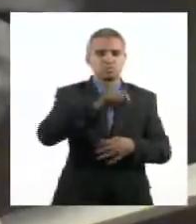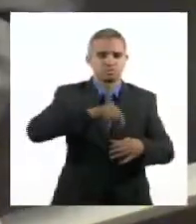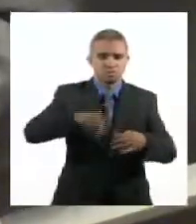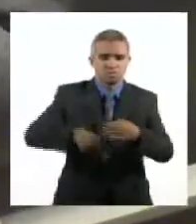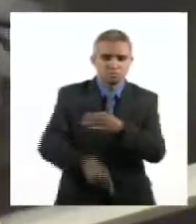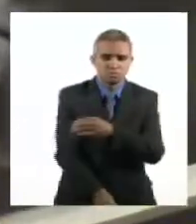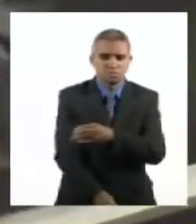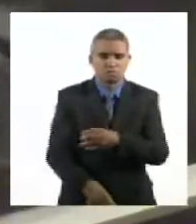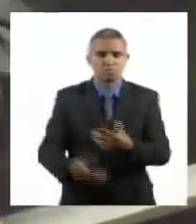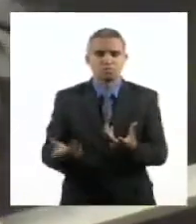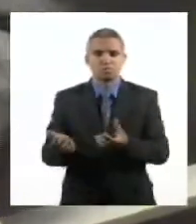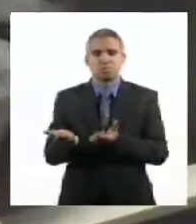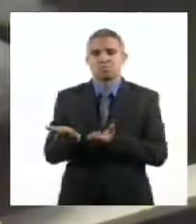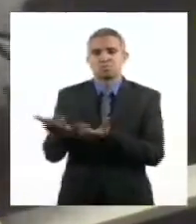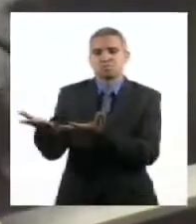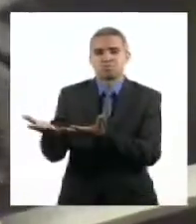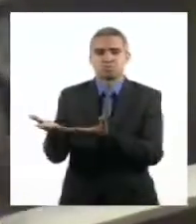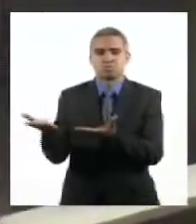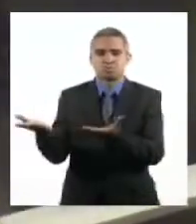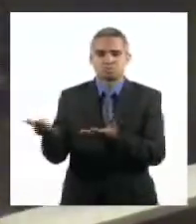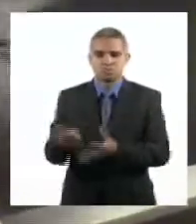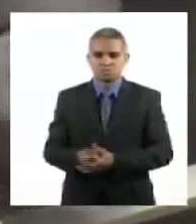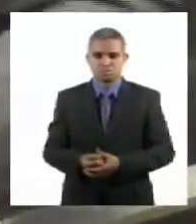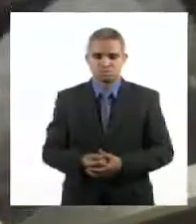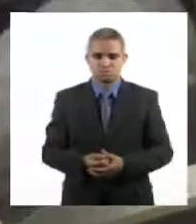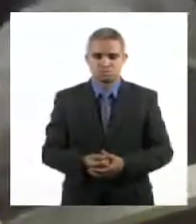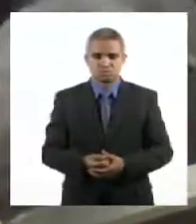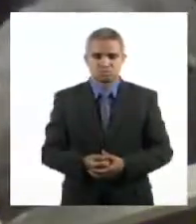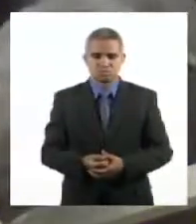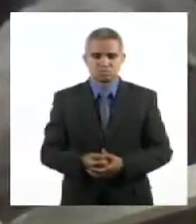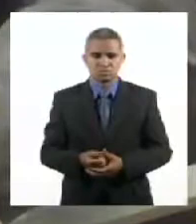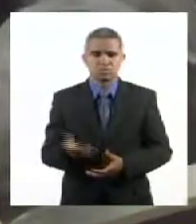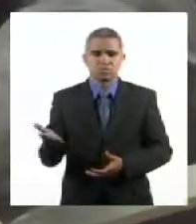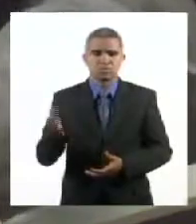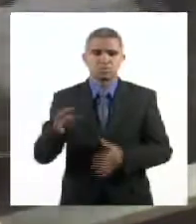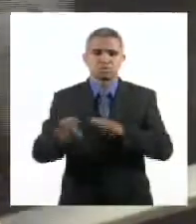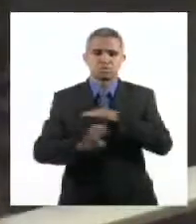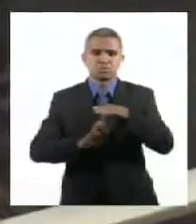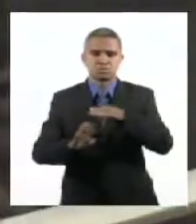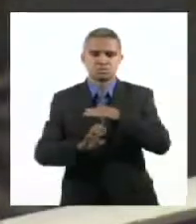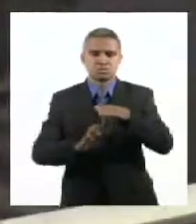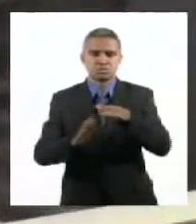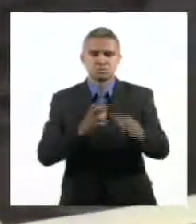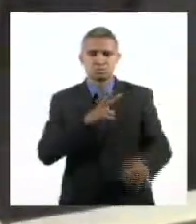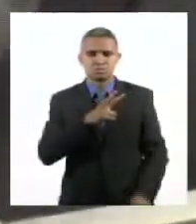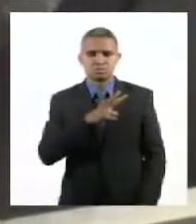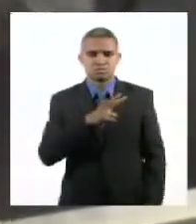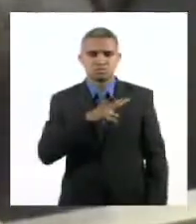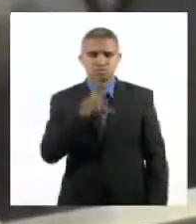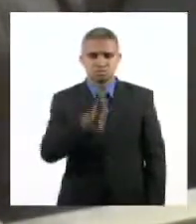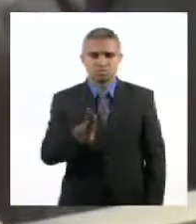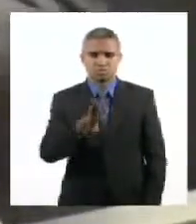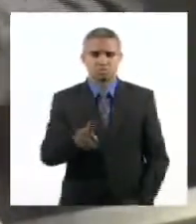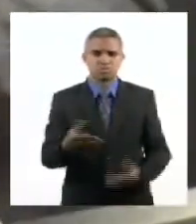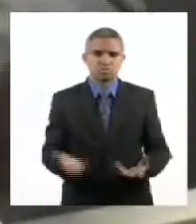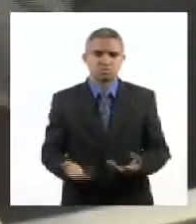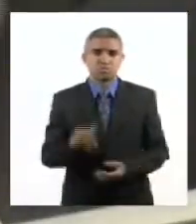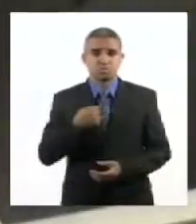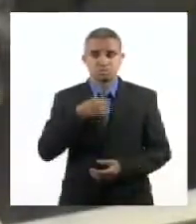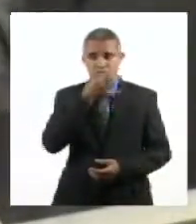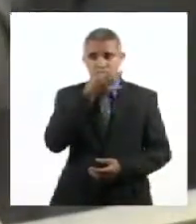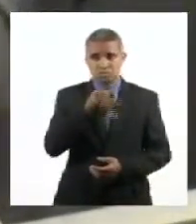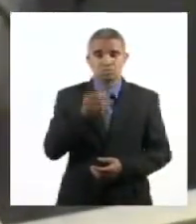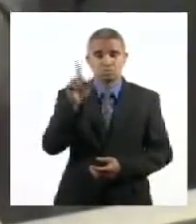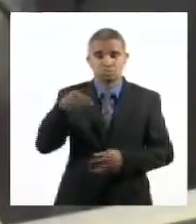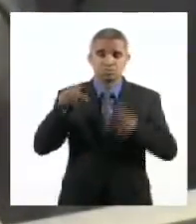entregues no distrato que hoje serve a uma empresa da iniciativa privada. Eu acho que esse que é o tema que